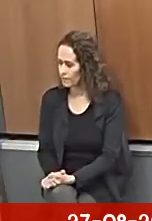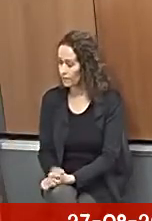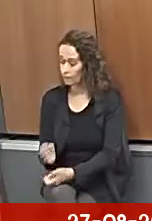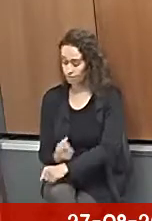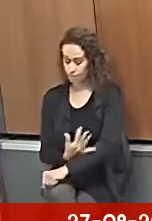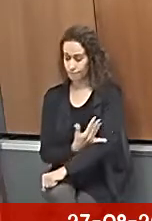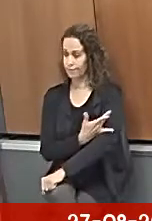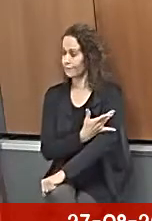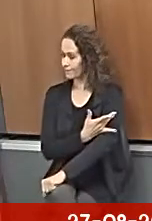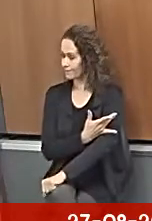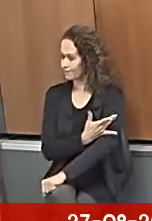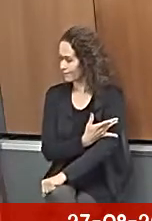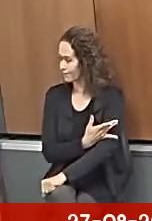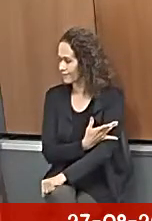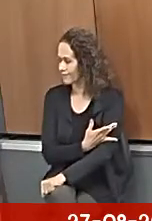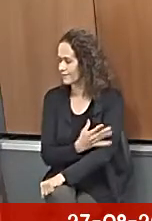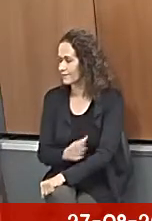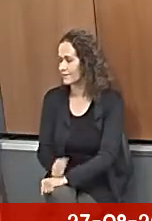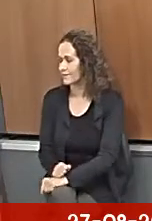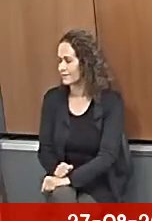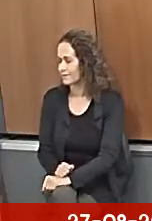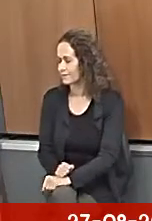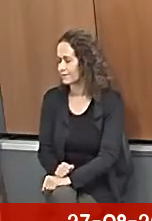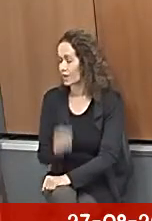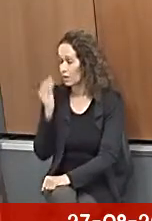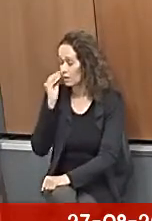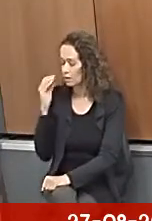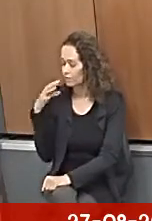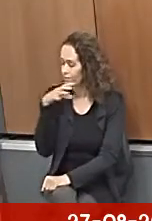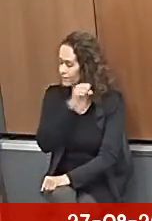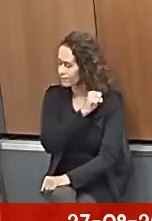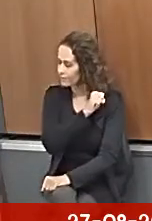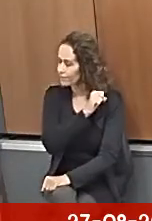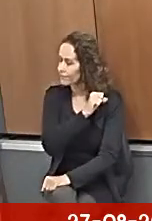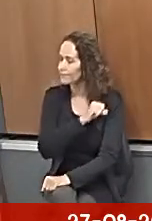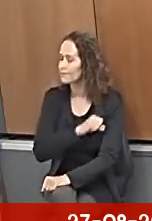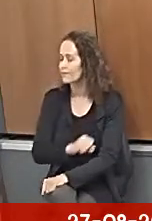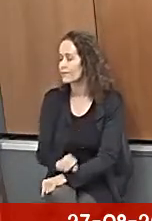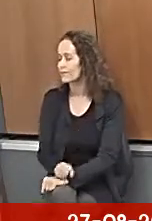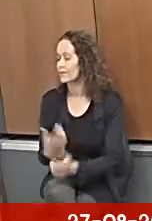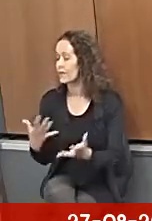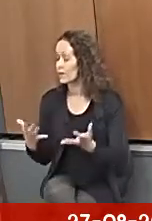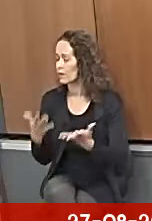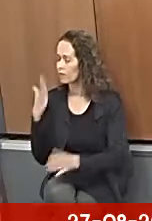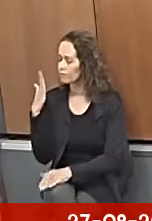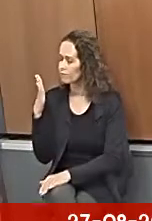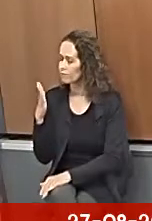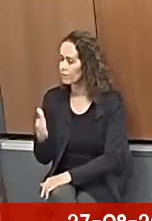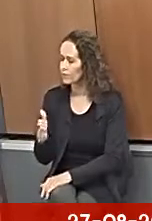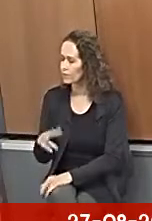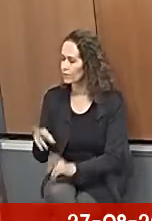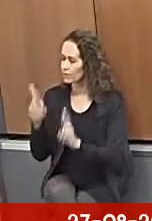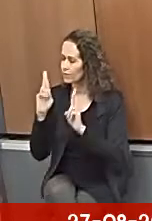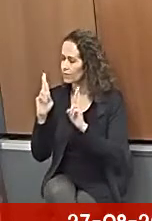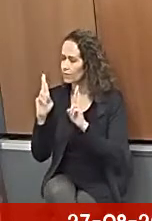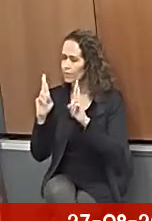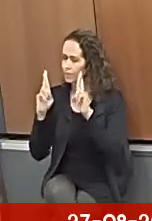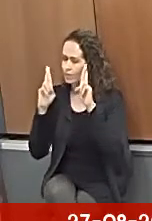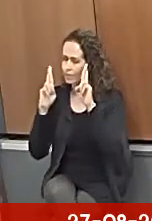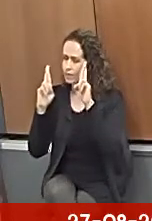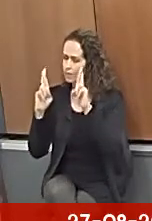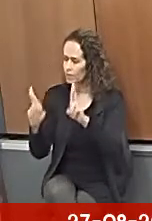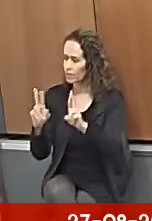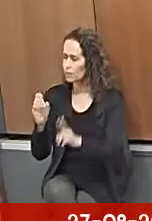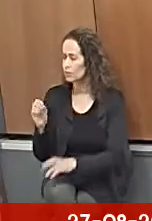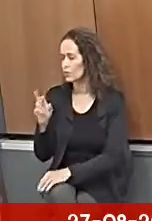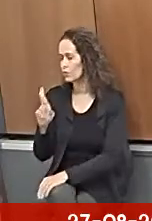emocionado vou tentar ser breve é eu queria me dirigir diretamente com todo respeito ao doutor doutor